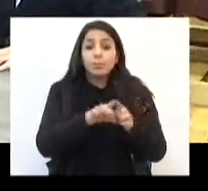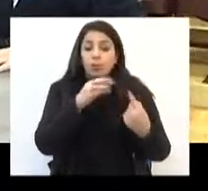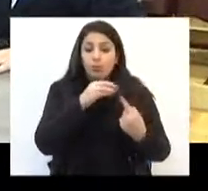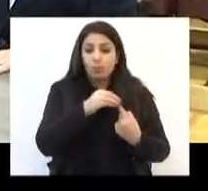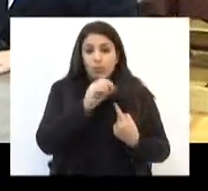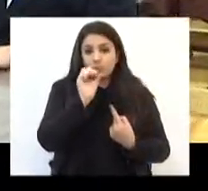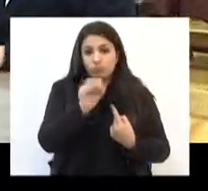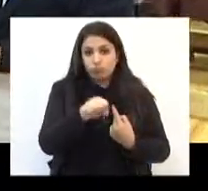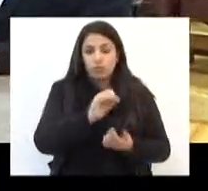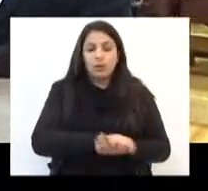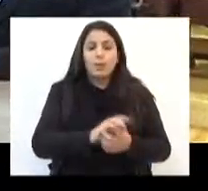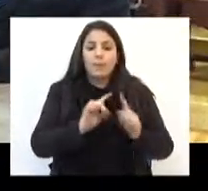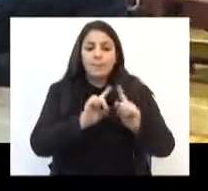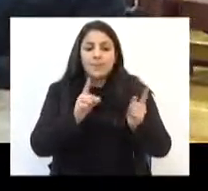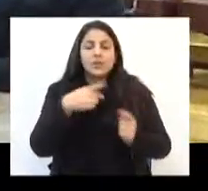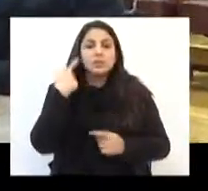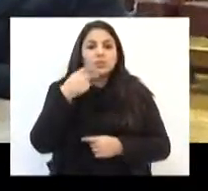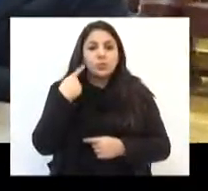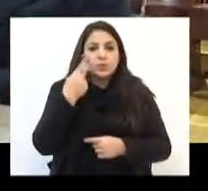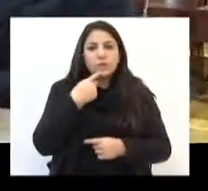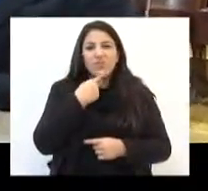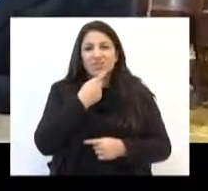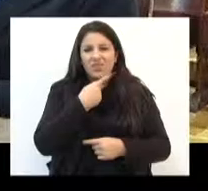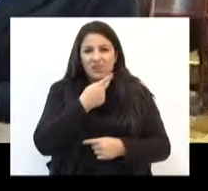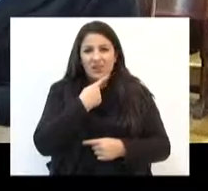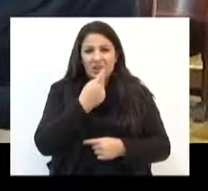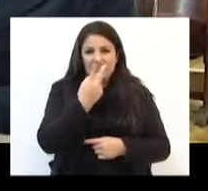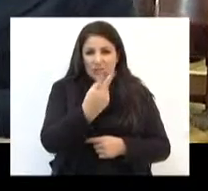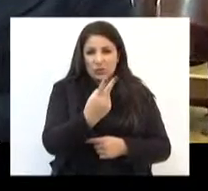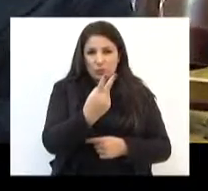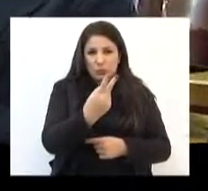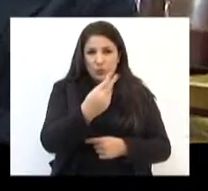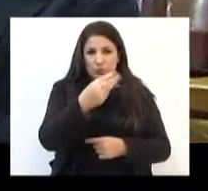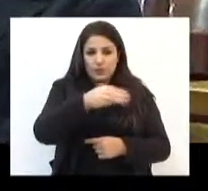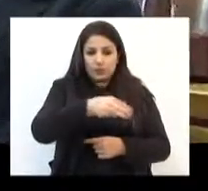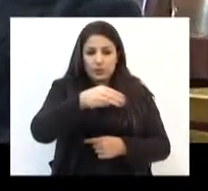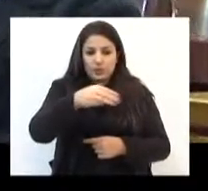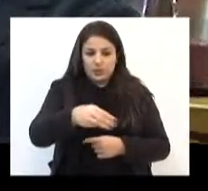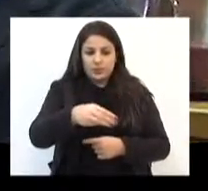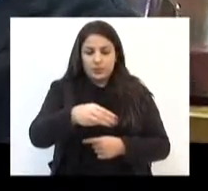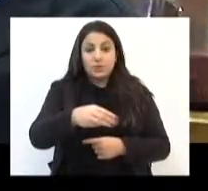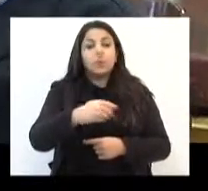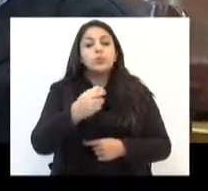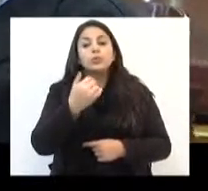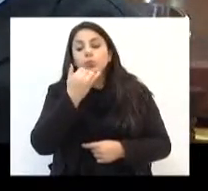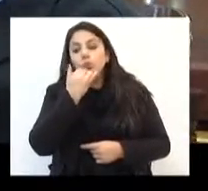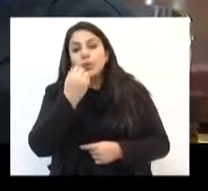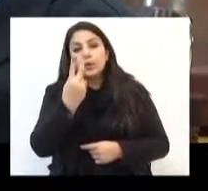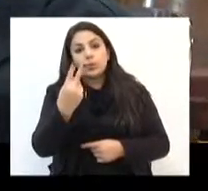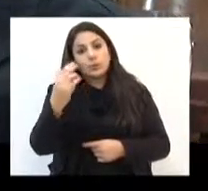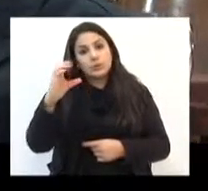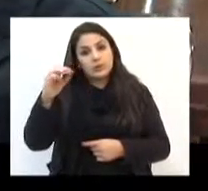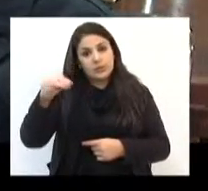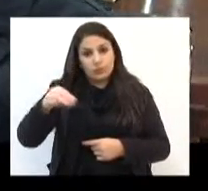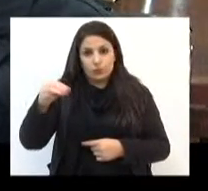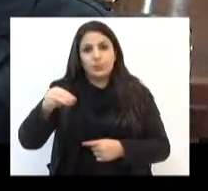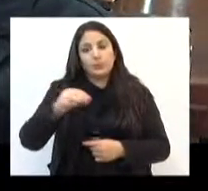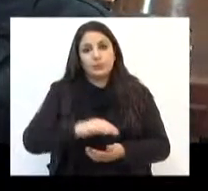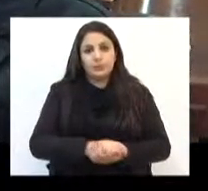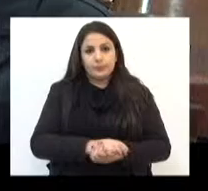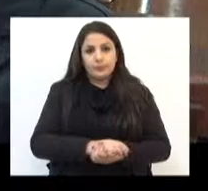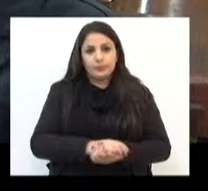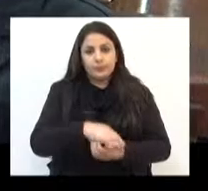do material. Vereador Eduardo Pelicioli, na sua opinião, o custo precisa ser levado em conta pelo fato de que as empresas vão ter que investir